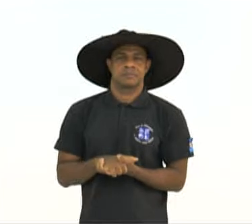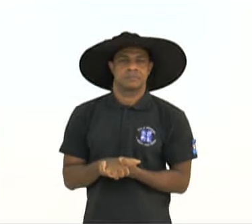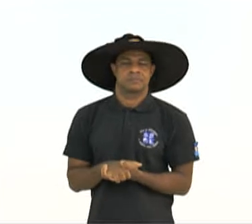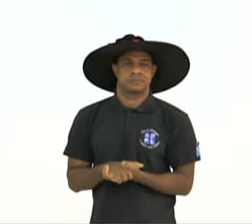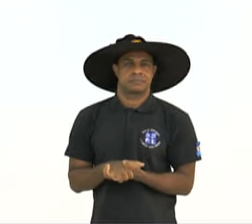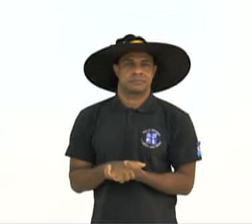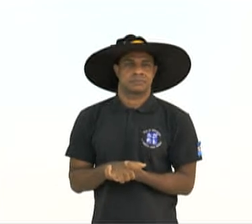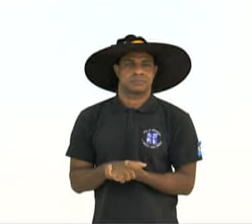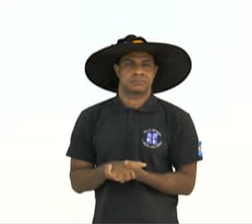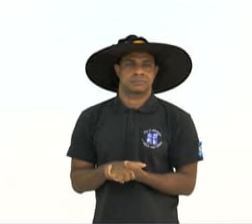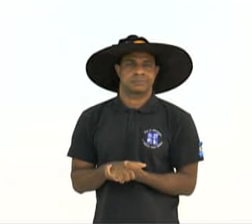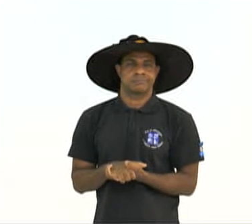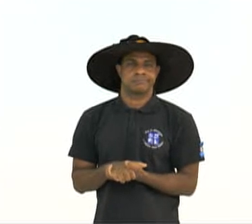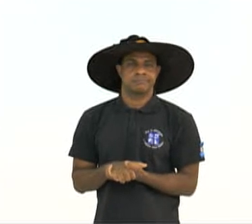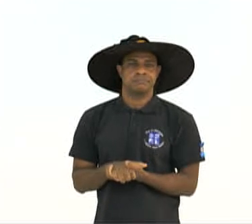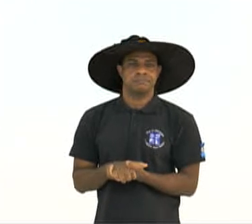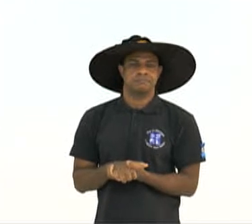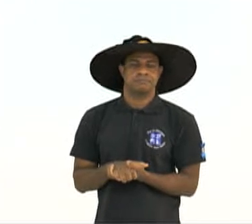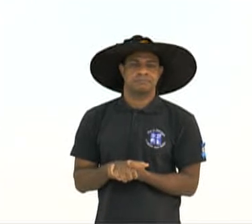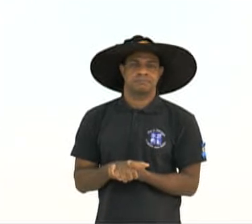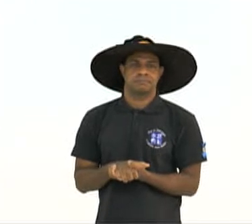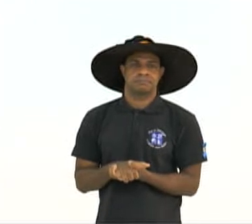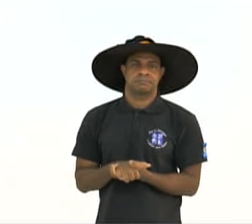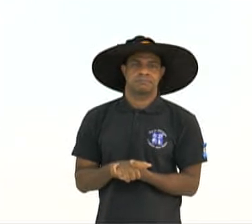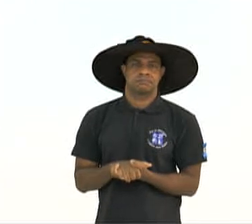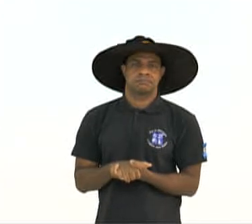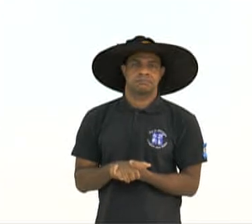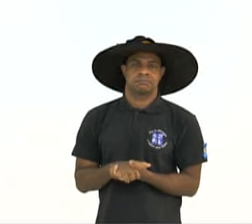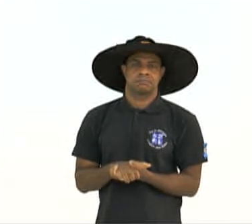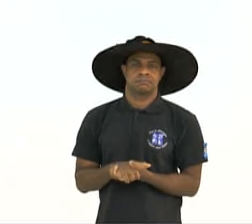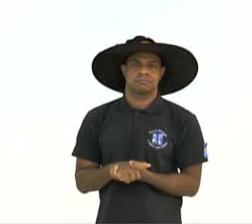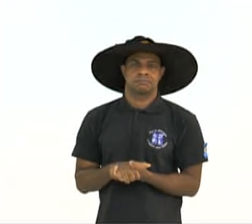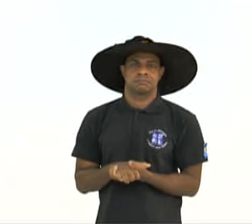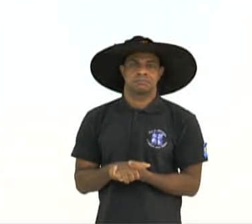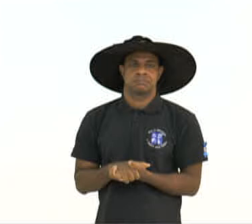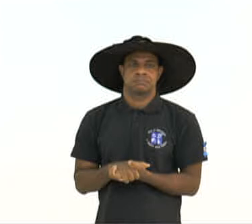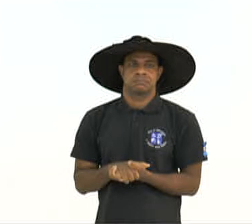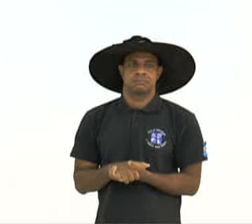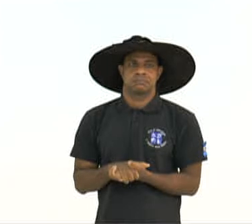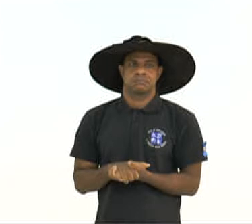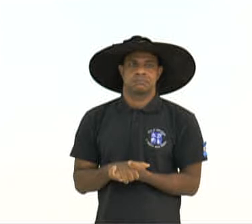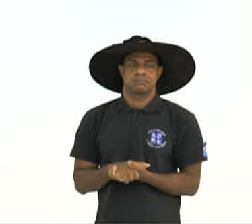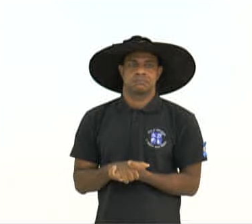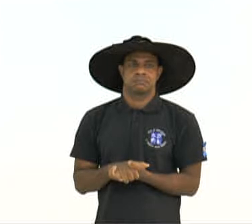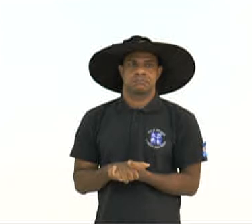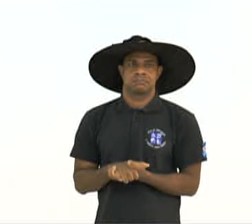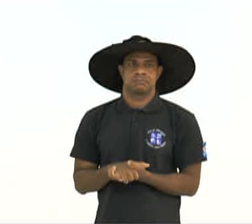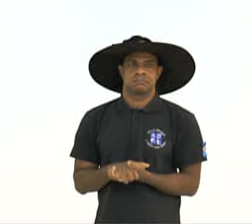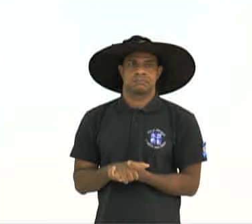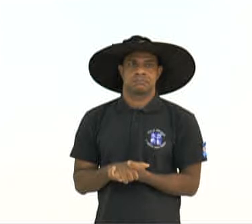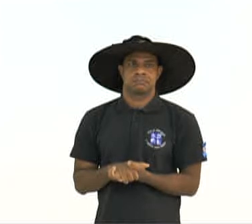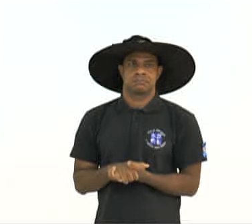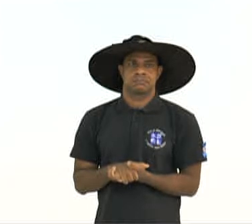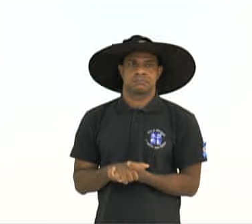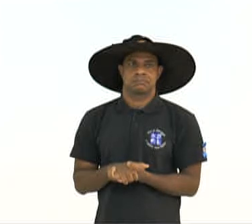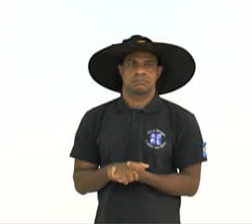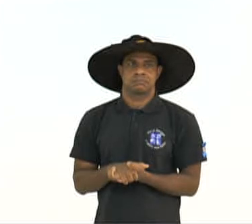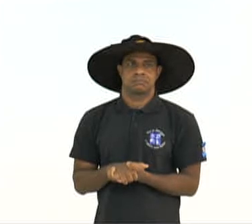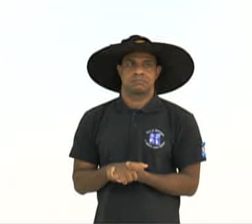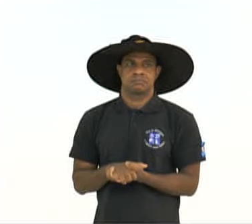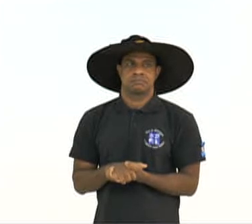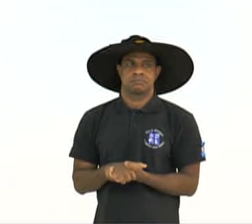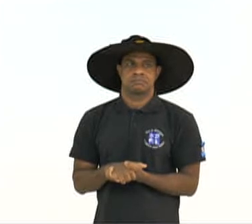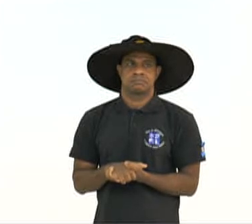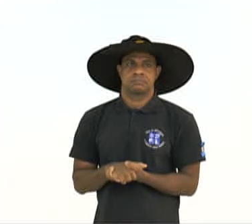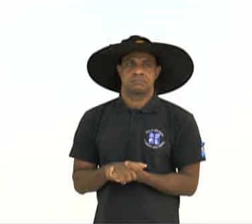or money, a practice that eventually became today trick or treat. Tradition. Young women believed that